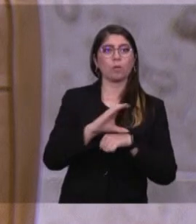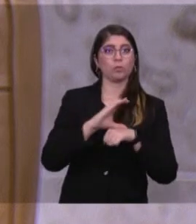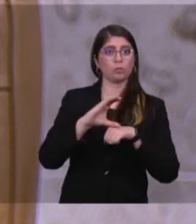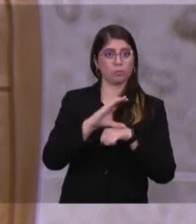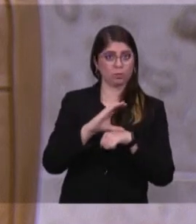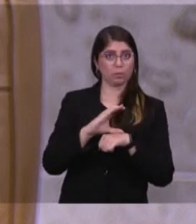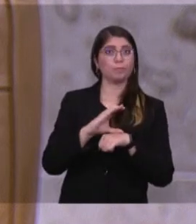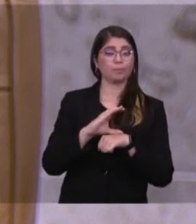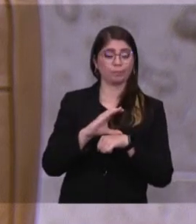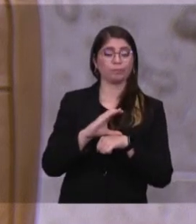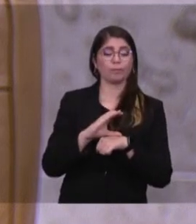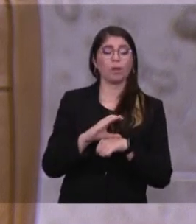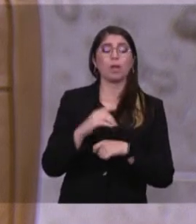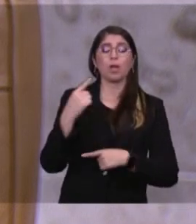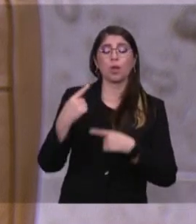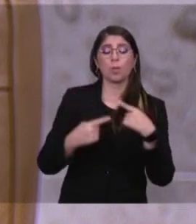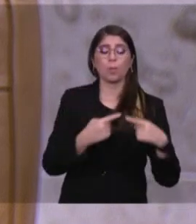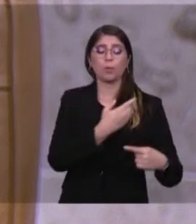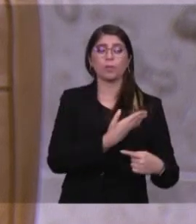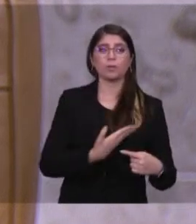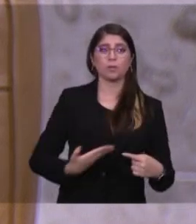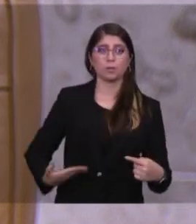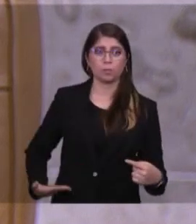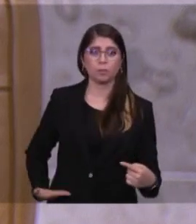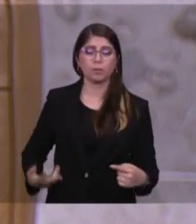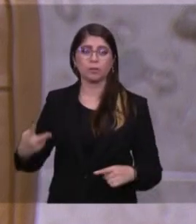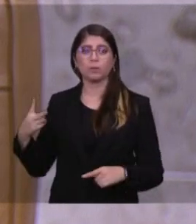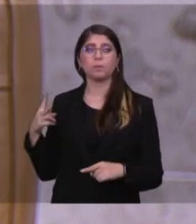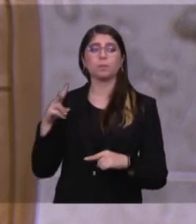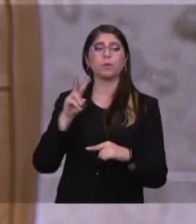República, em políticas públicas de